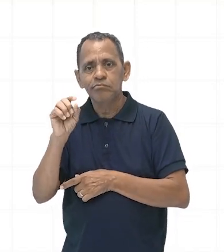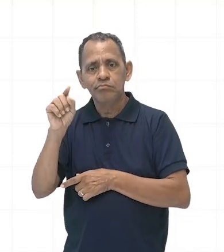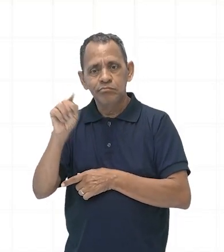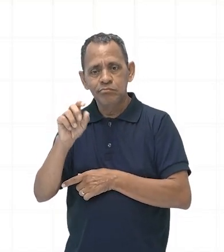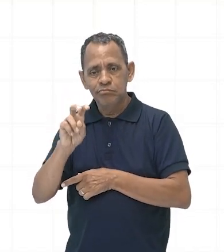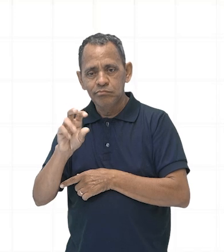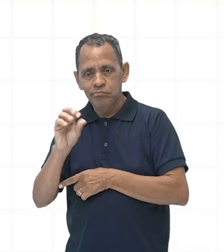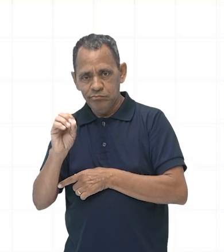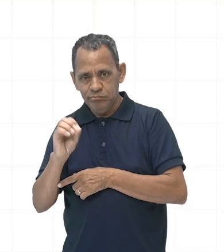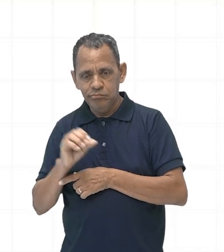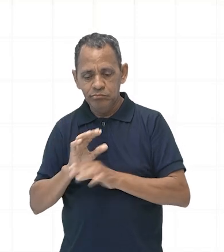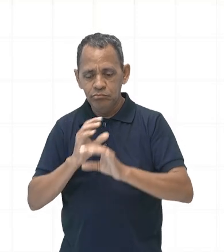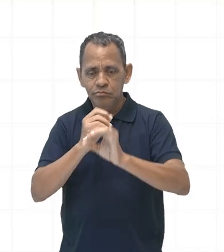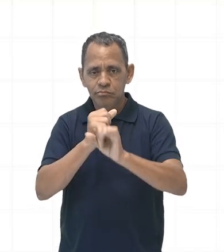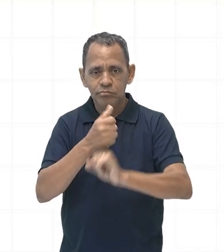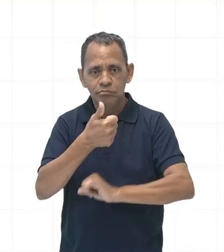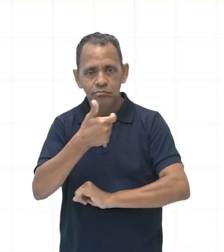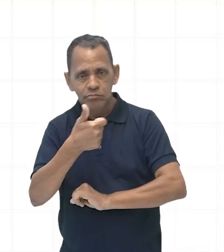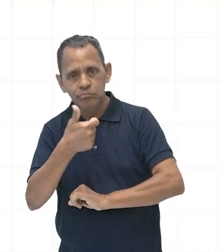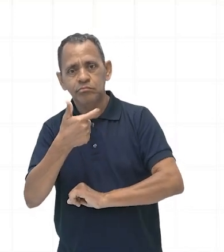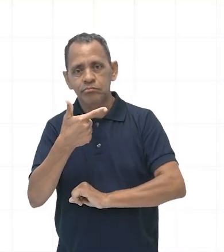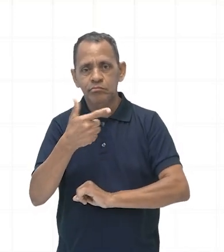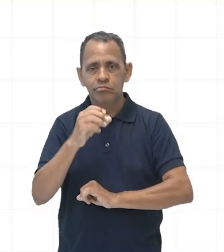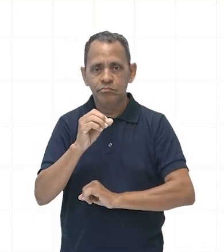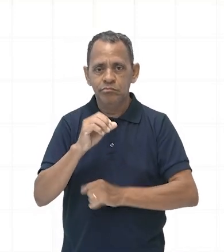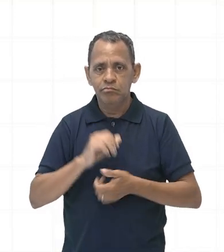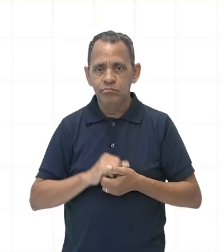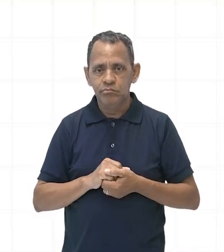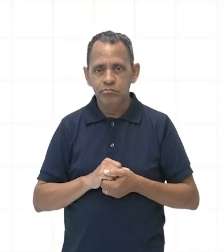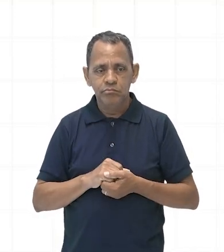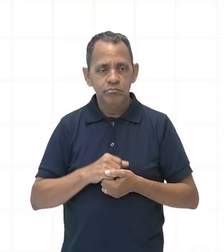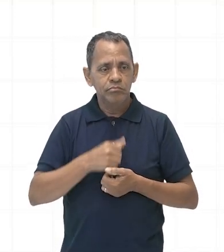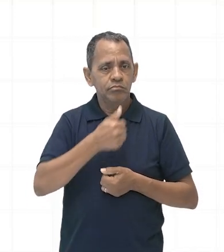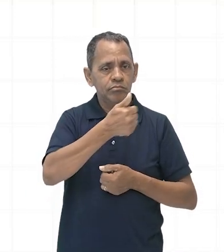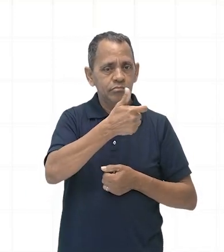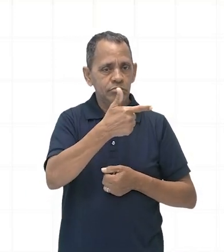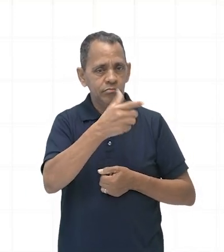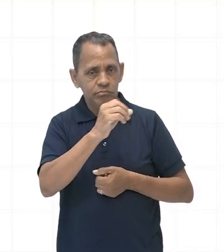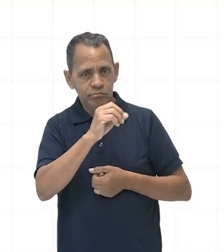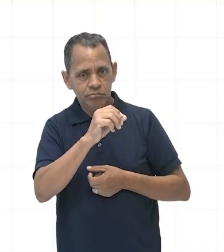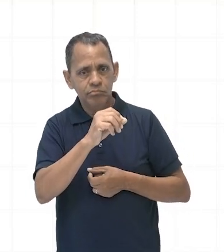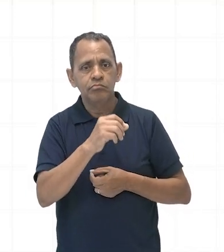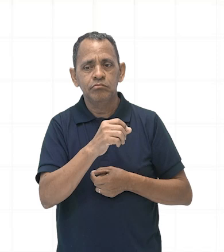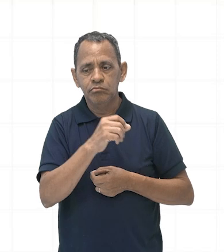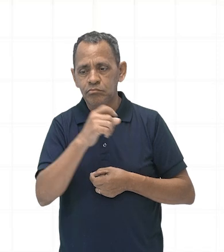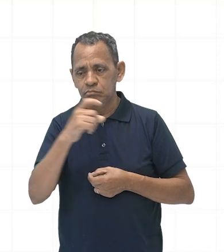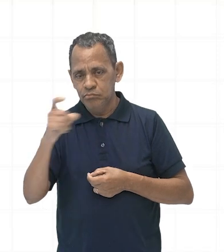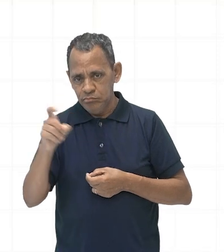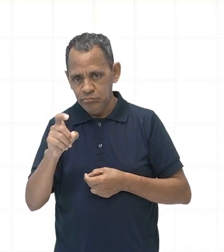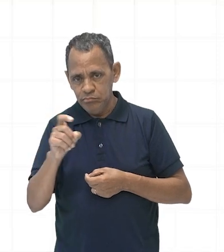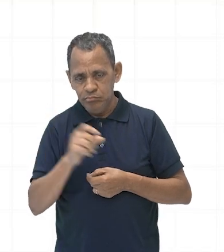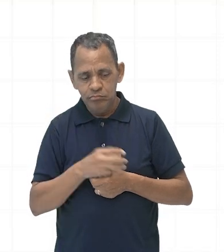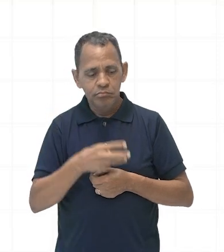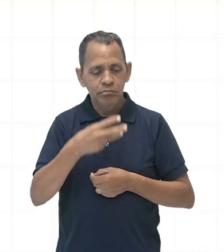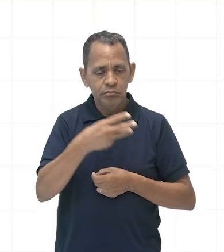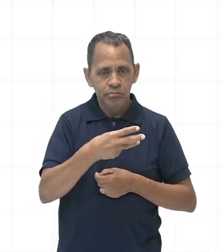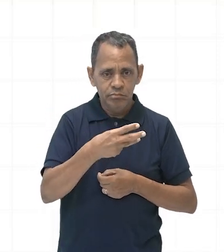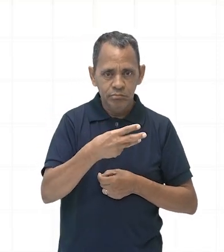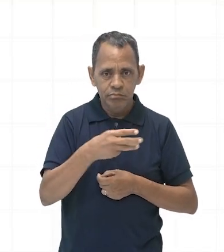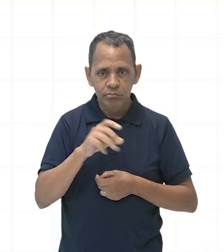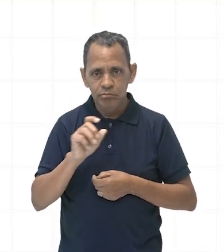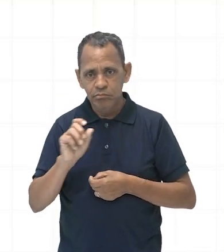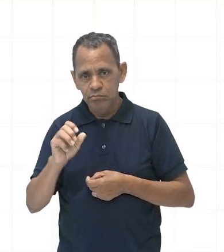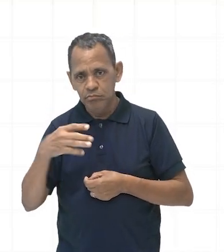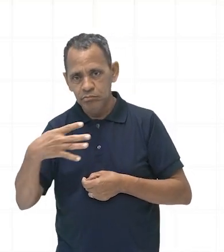ficaria 120, está para x, assim como 3 está, e aqui vai